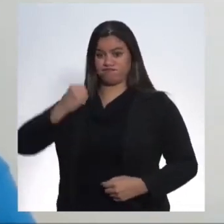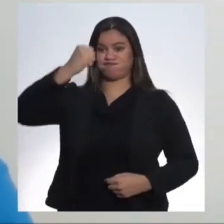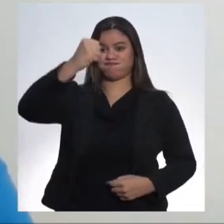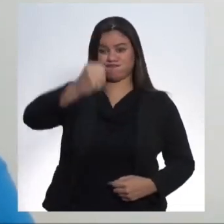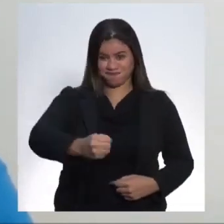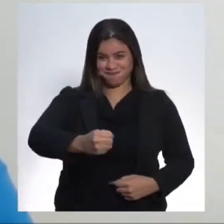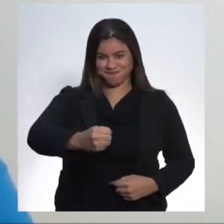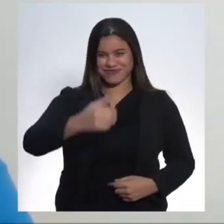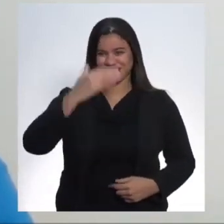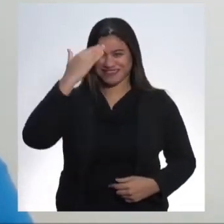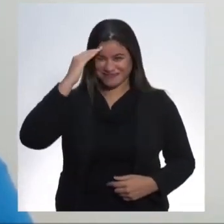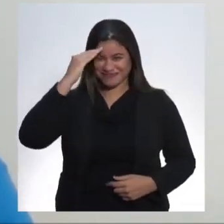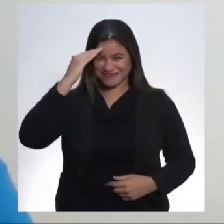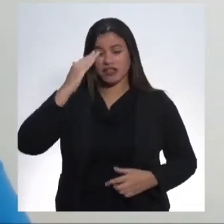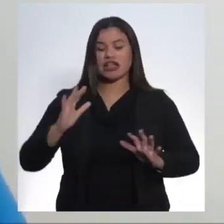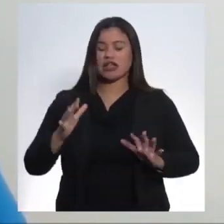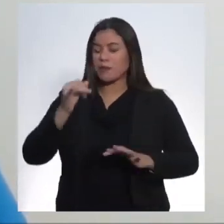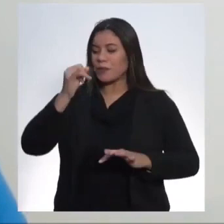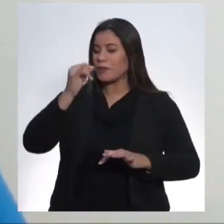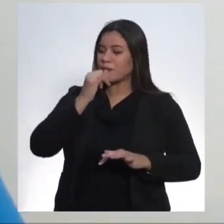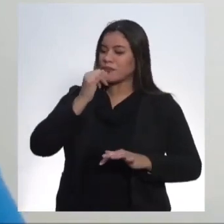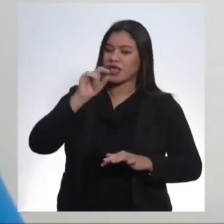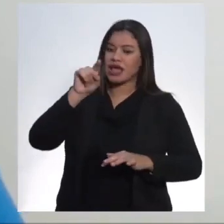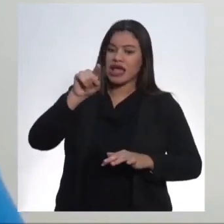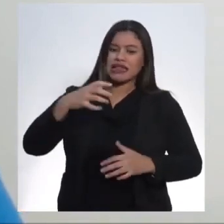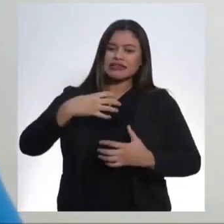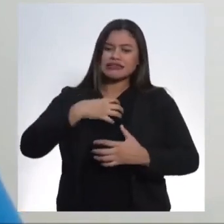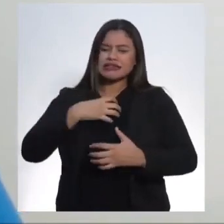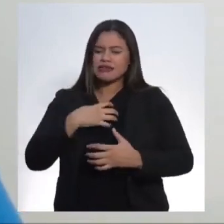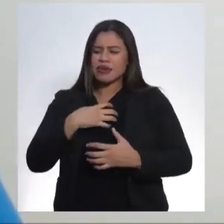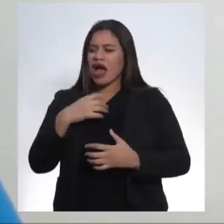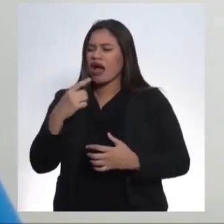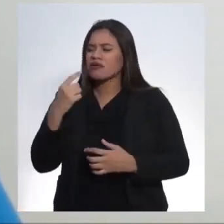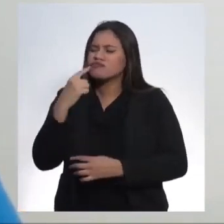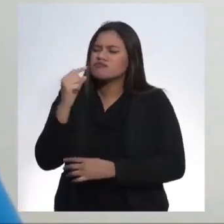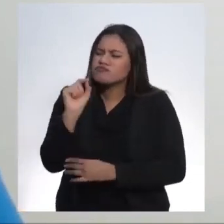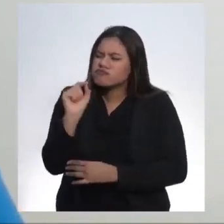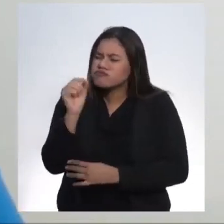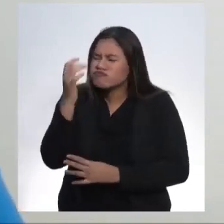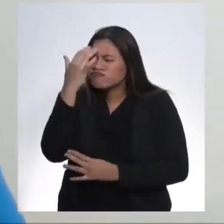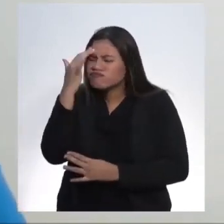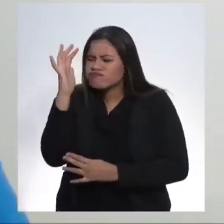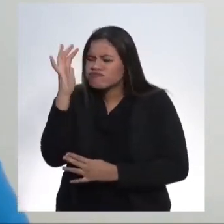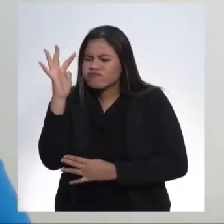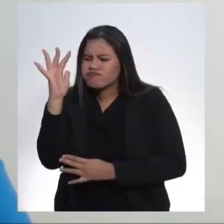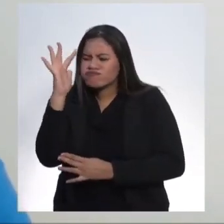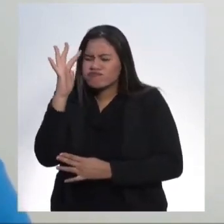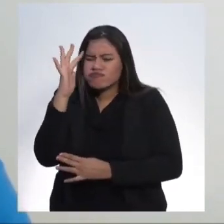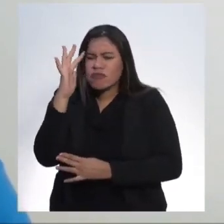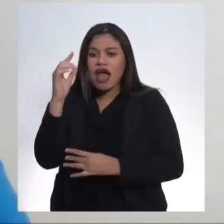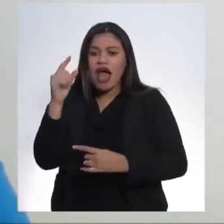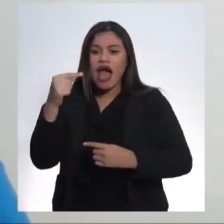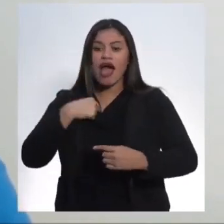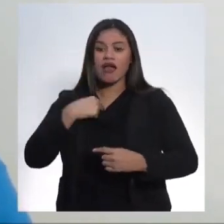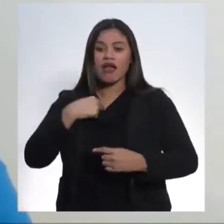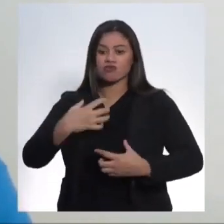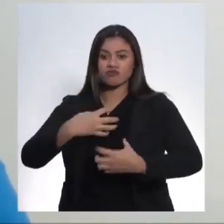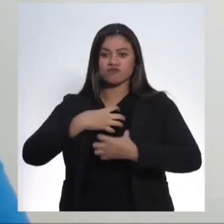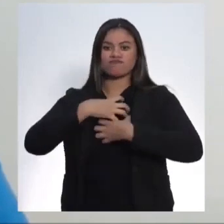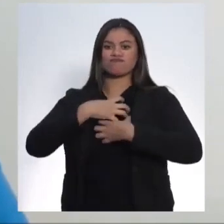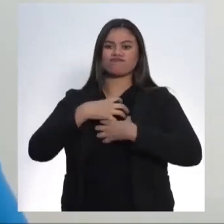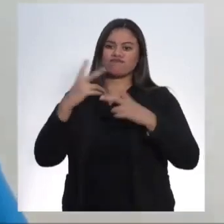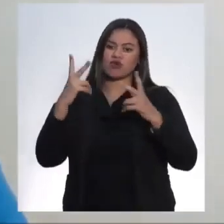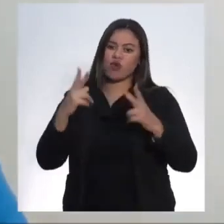vezes, ao tentar compreender o outro, exploramos os nossos próprios sentimentos, né? Então, quando a gente se vê no lugar de um colega